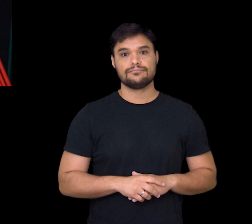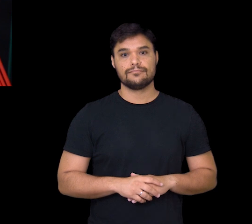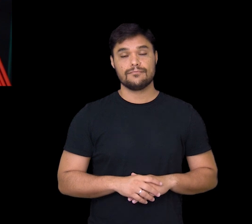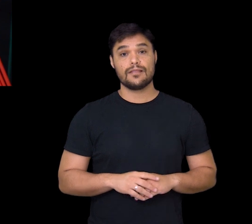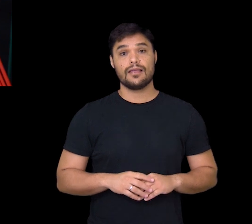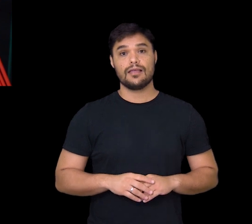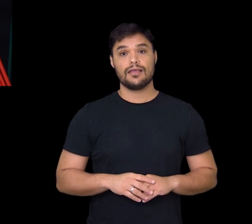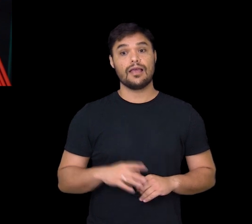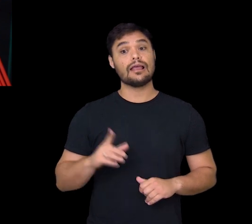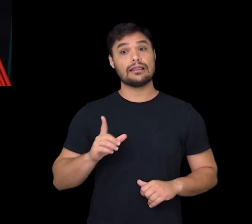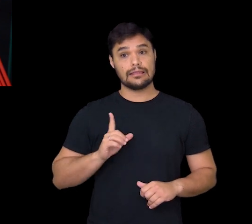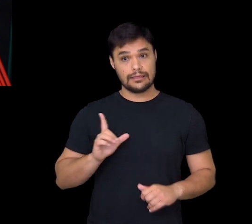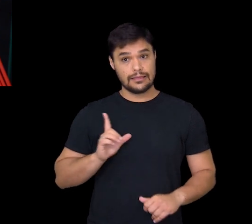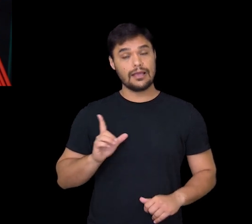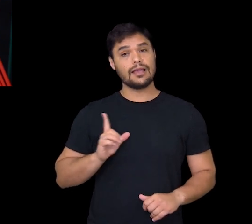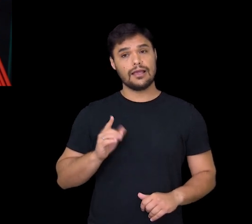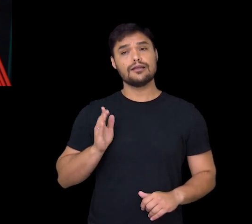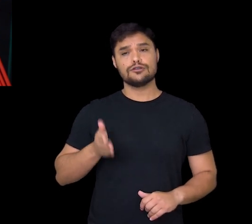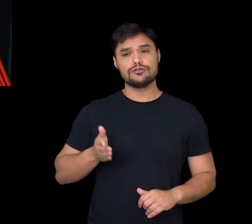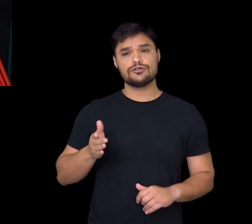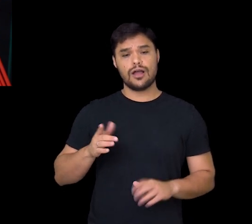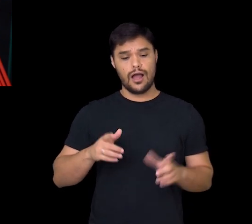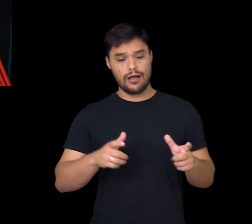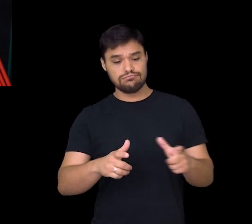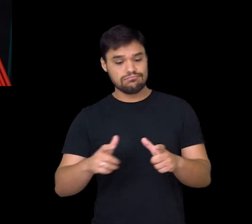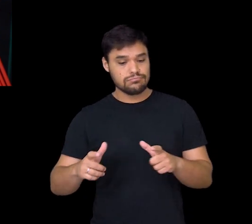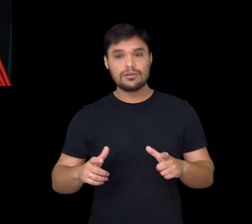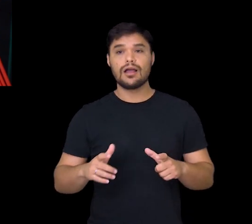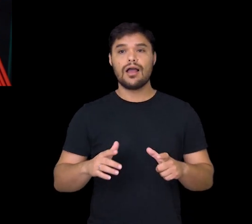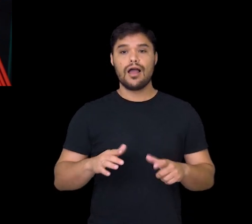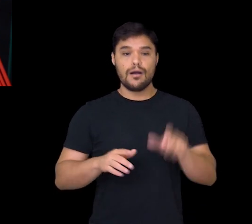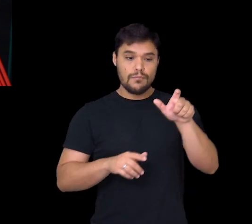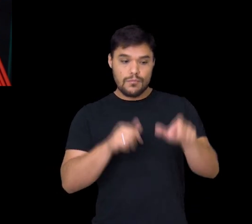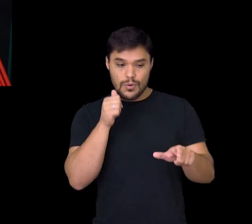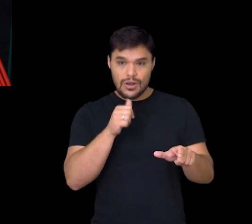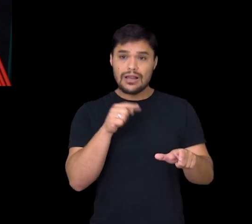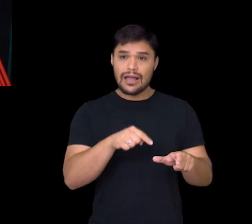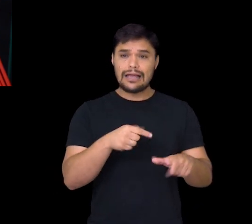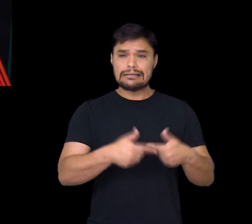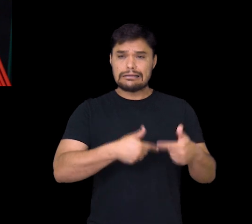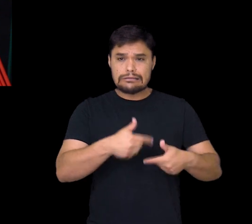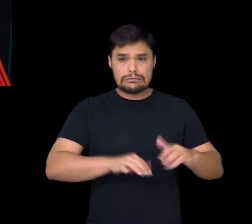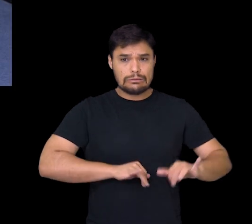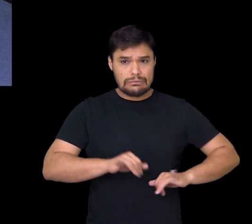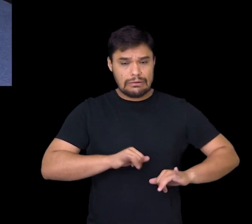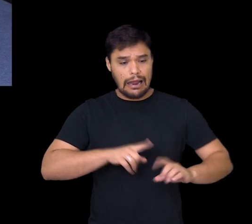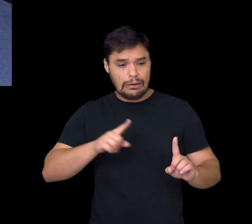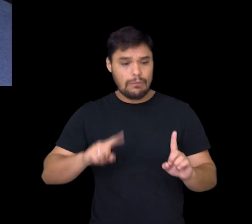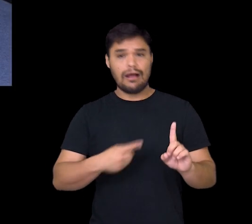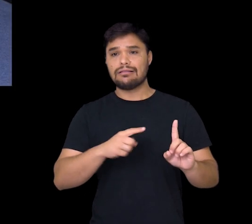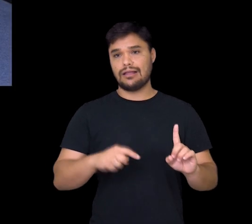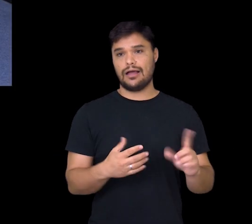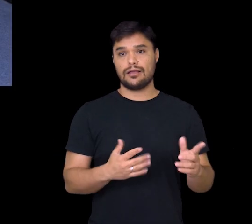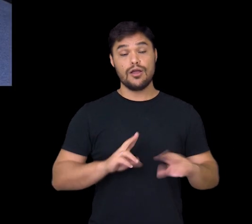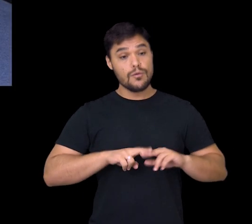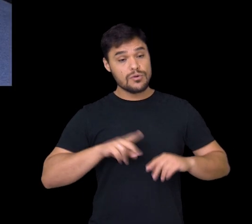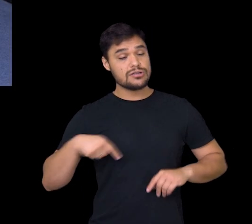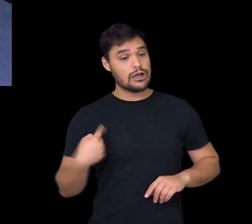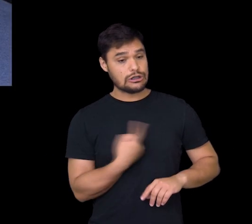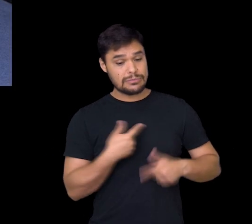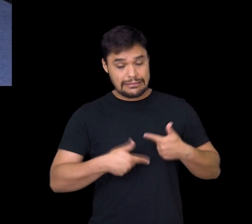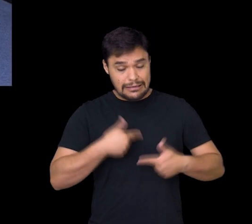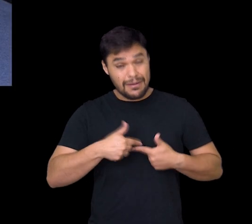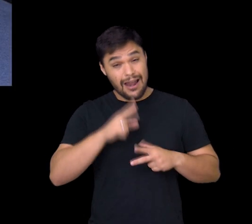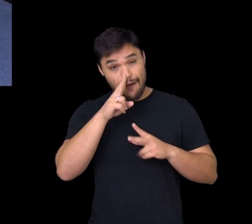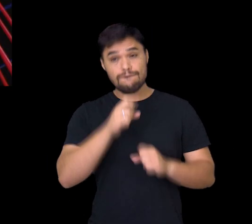parlamento, onde ela já está eleita, onde ela já tem seu espaço, ela está sofrendo com esses ataques, né? Por isso que a gente tem que